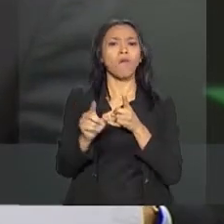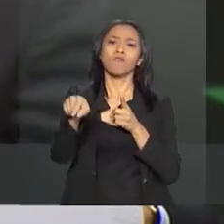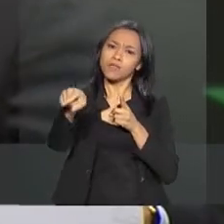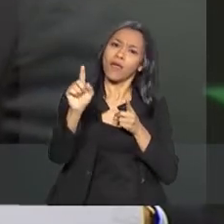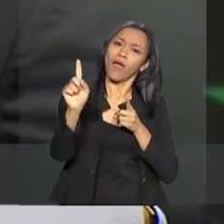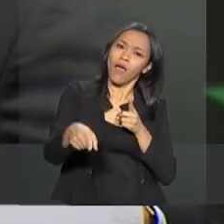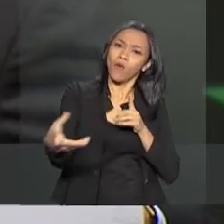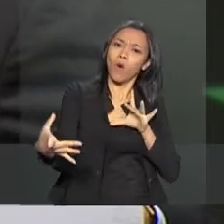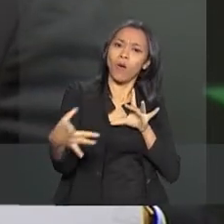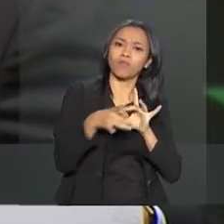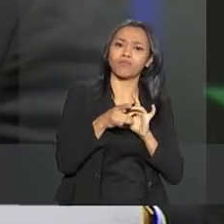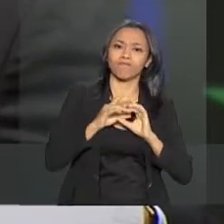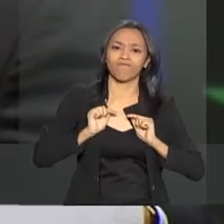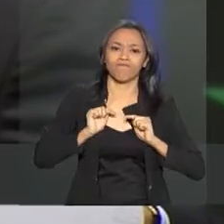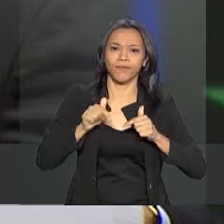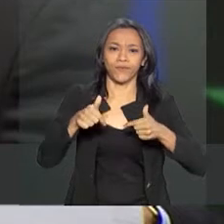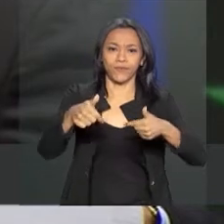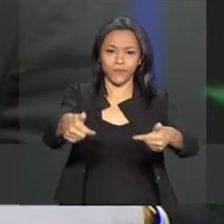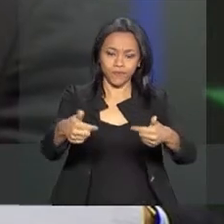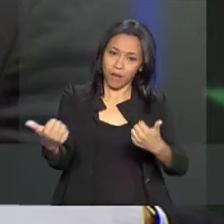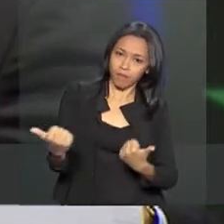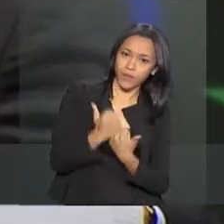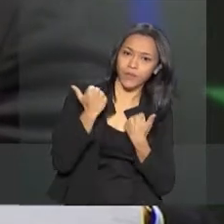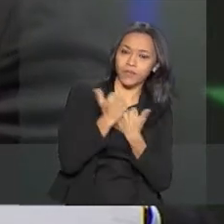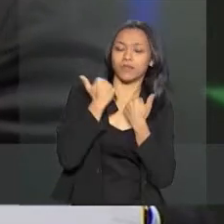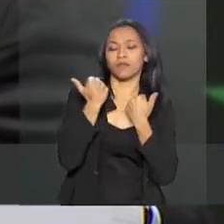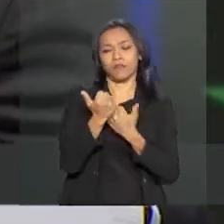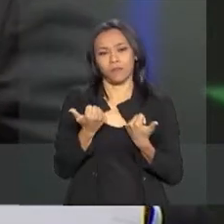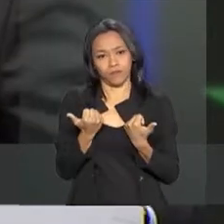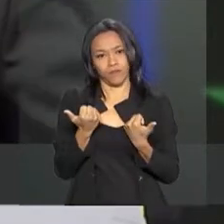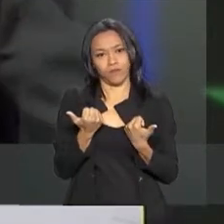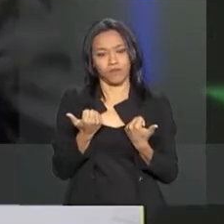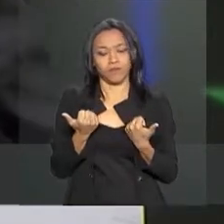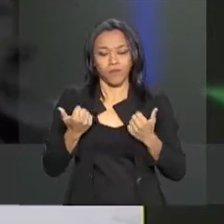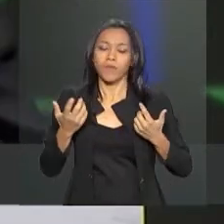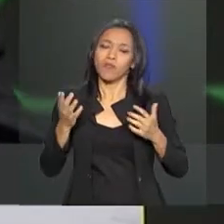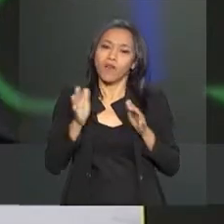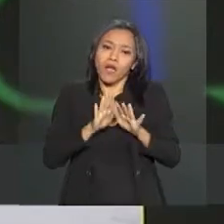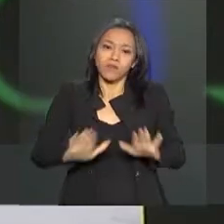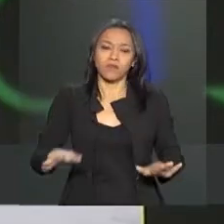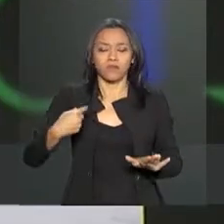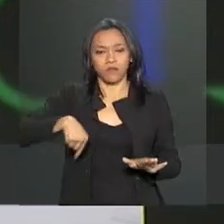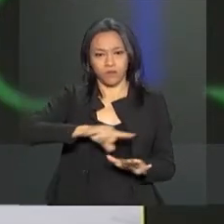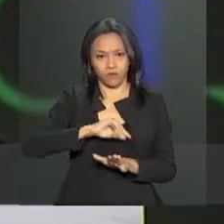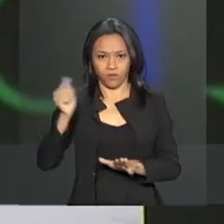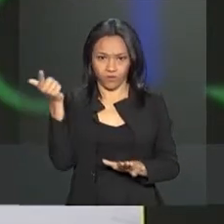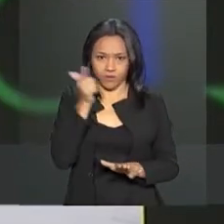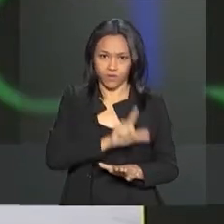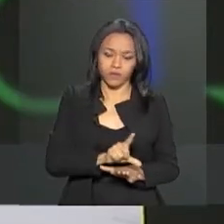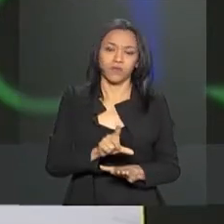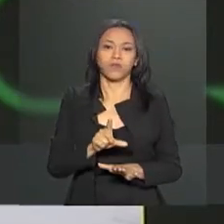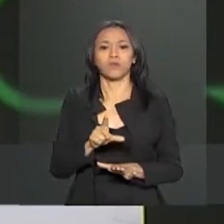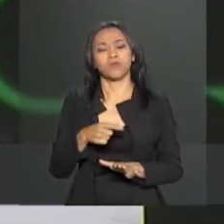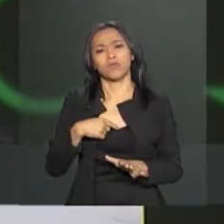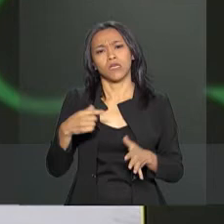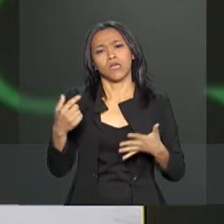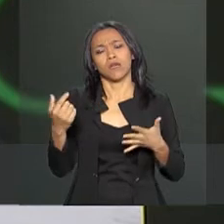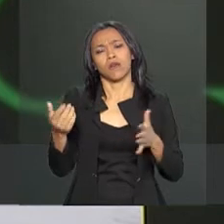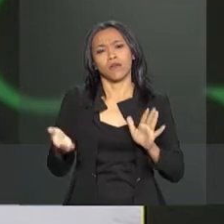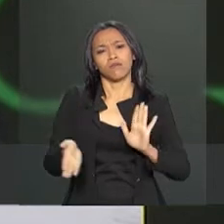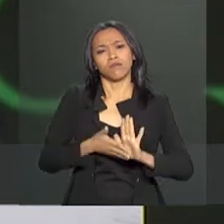do Poder Executivo para governar. E foi assim que nós conseguimos estas